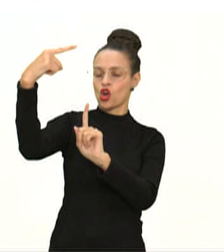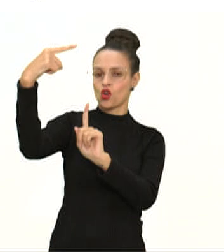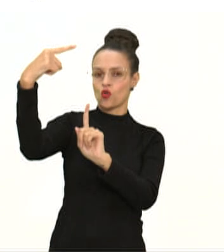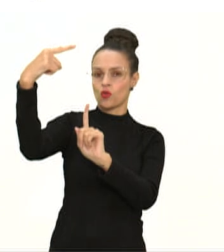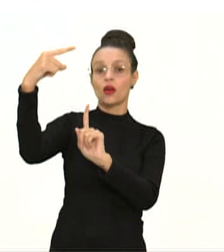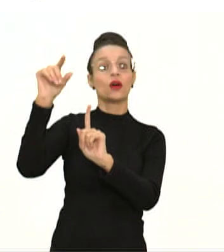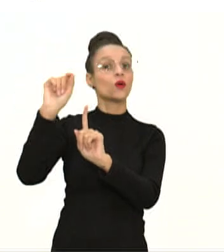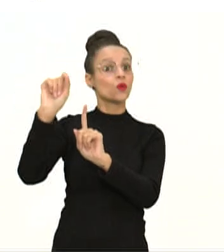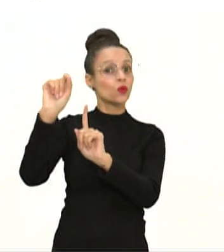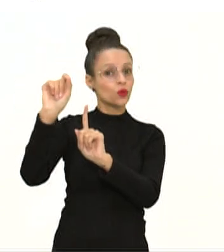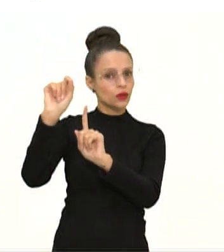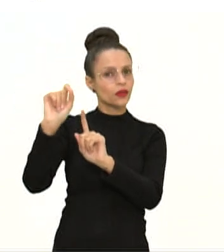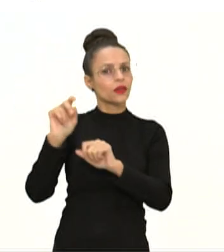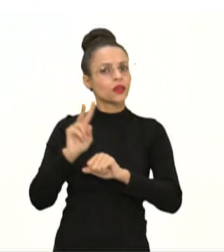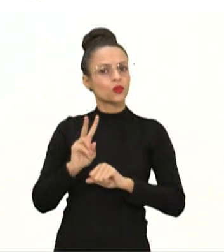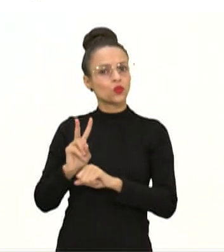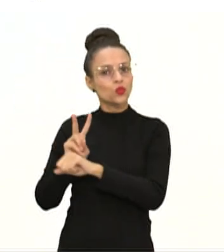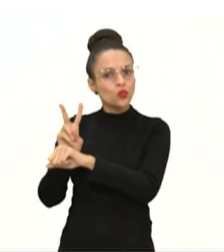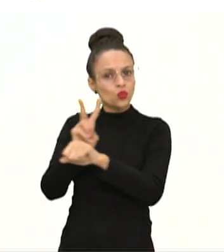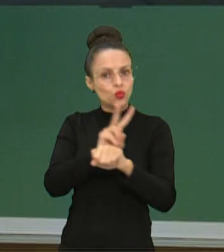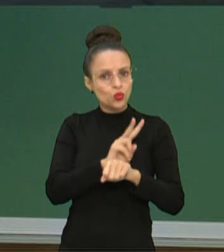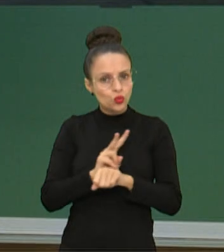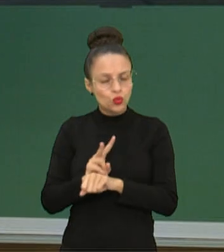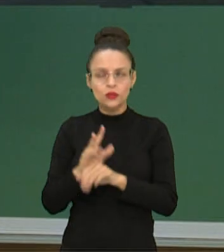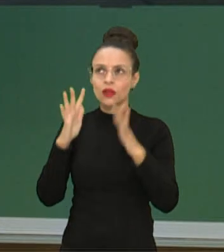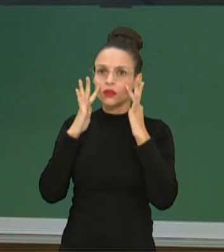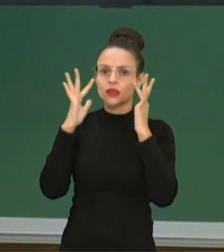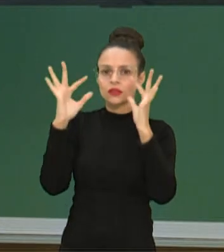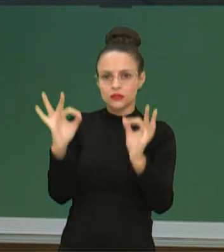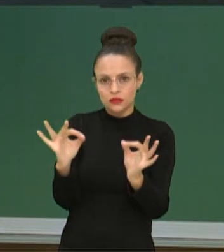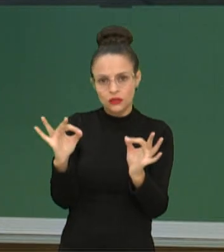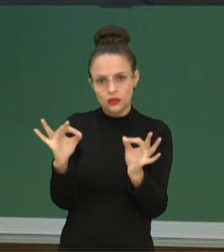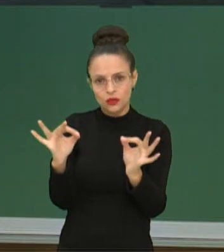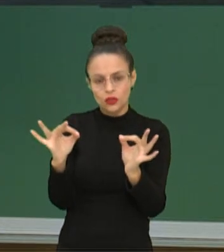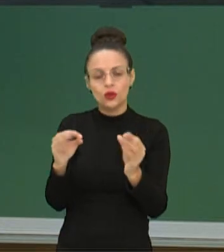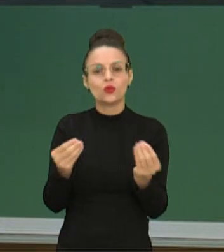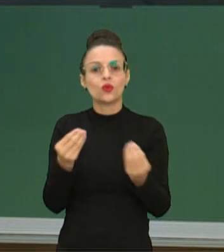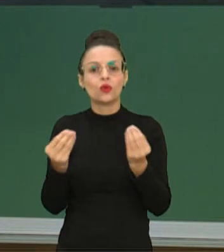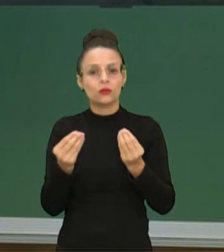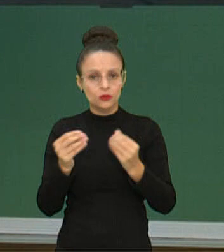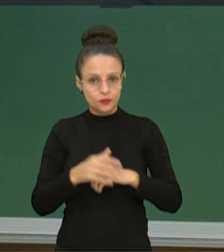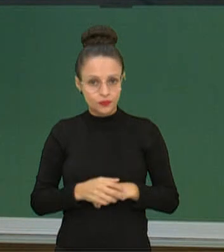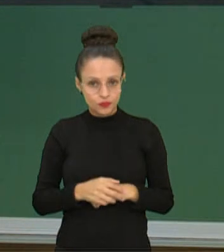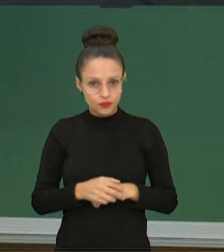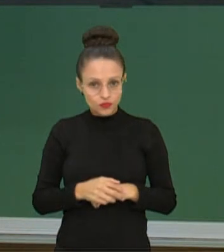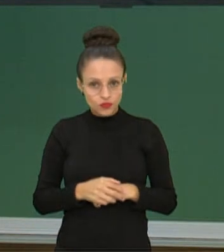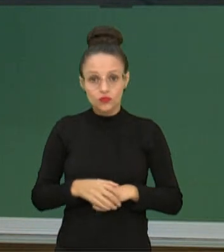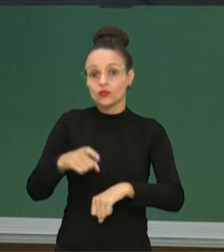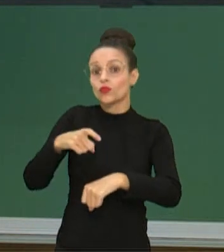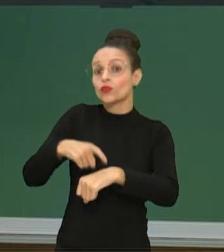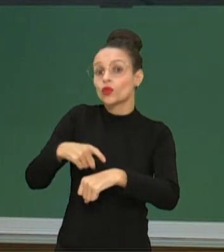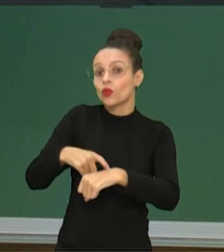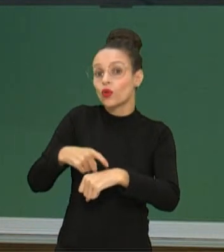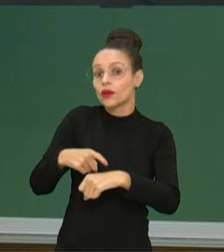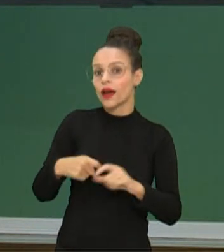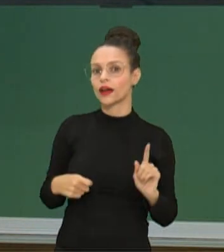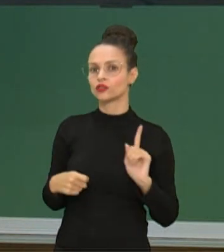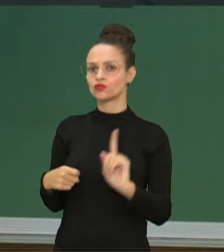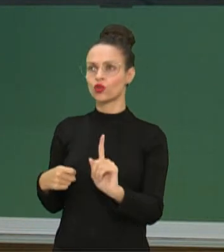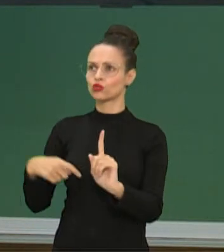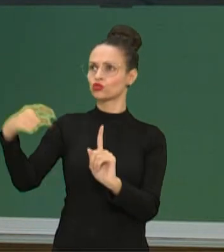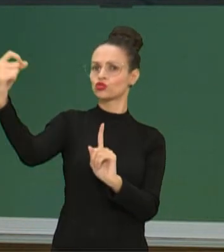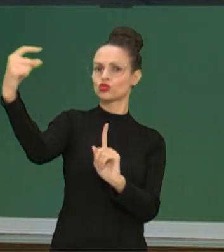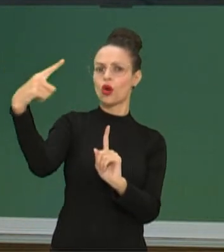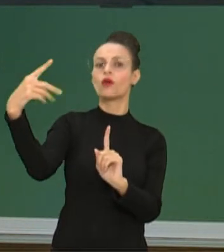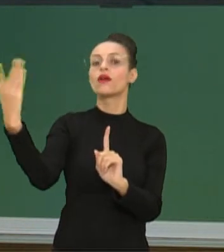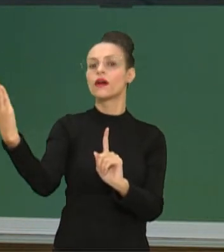ser sempre com muita cautela, com muita atenção, da seguinte forma: os horários que você vai se expor no sol,